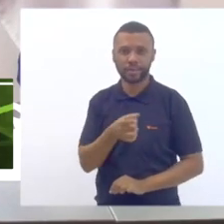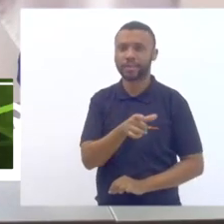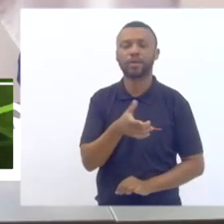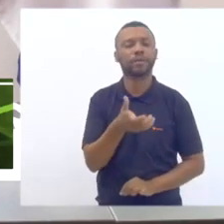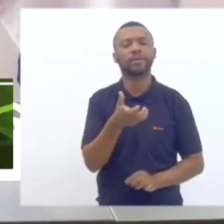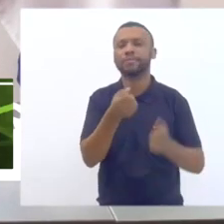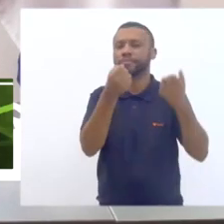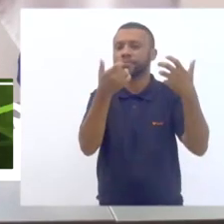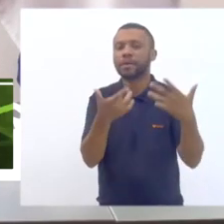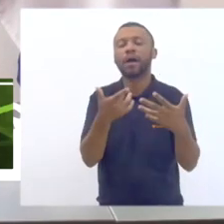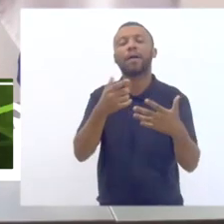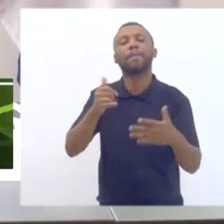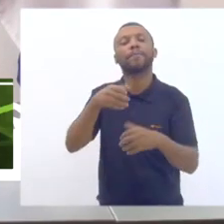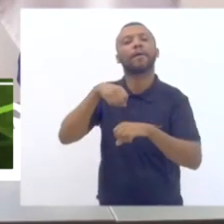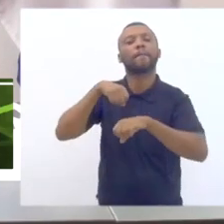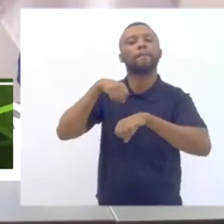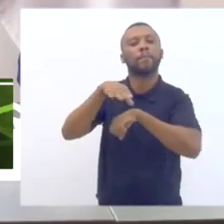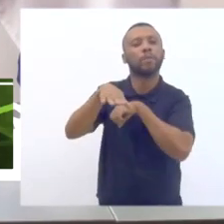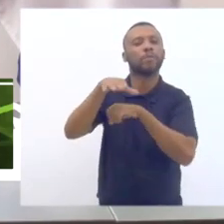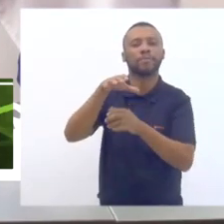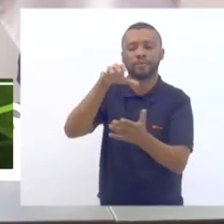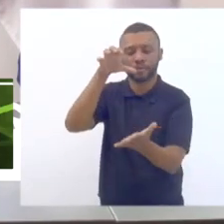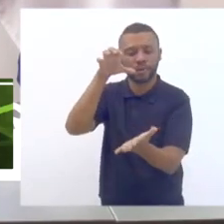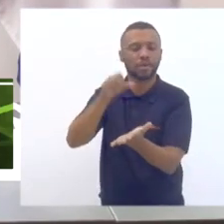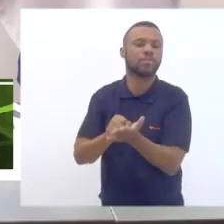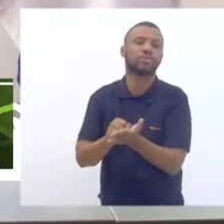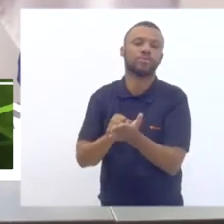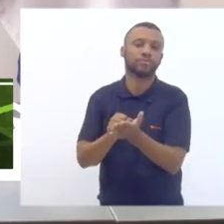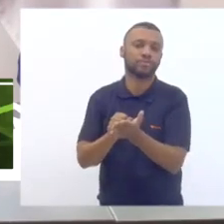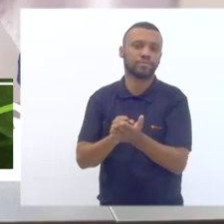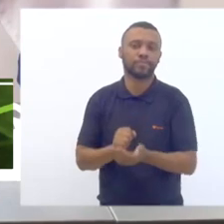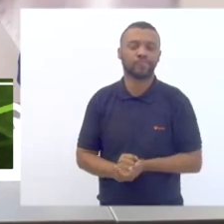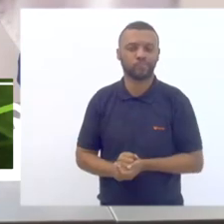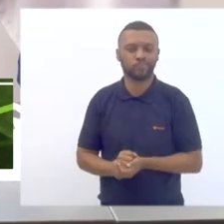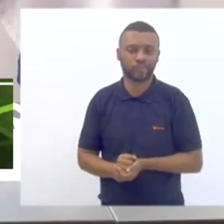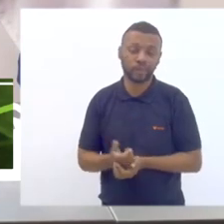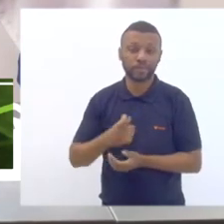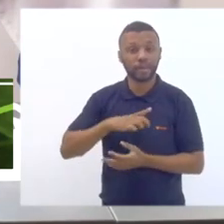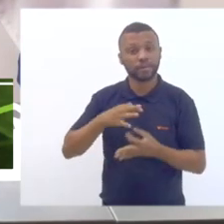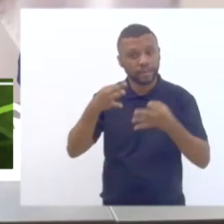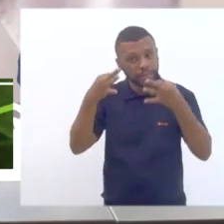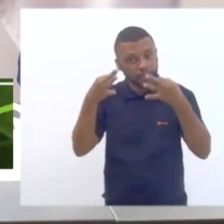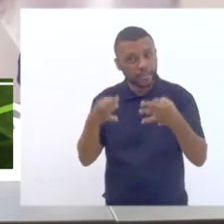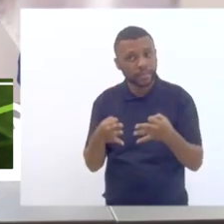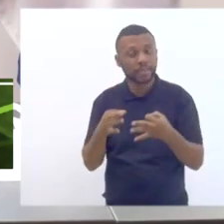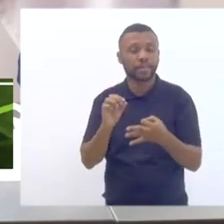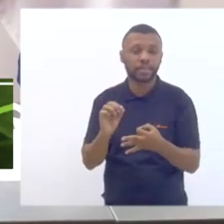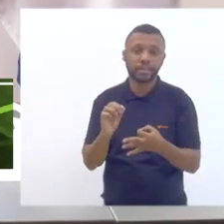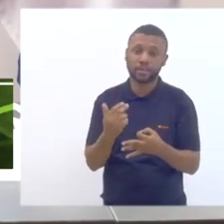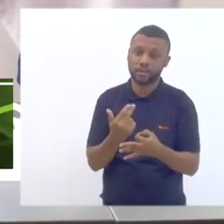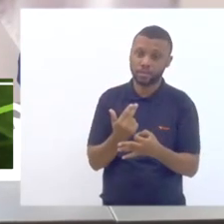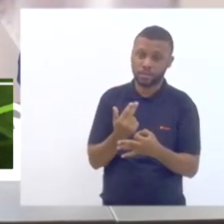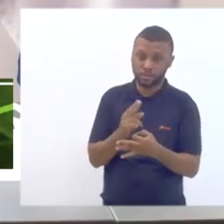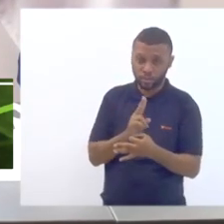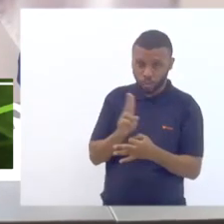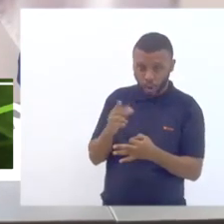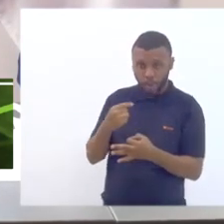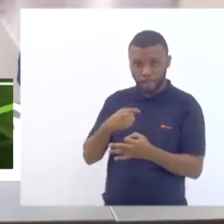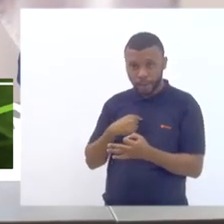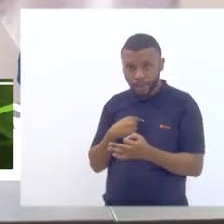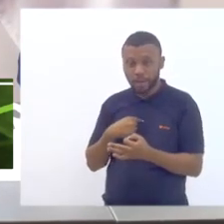aqui fazer o registro, em meu nome, tenho certeza que em nome de todos os membros da